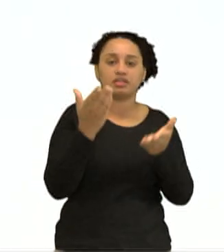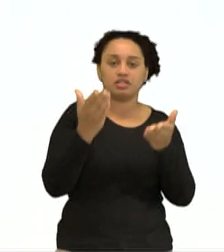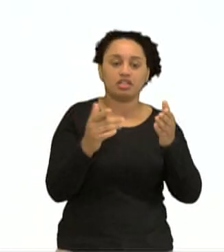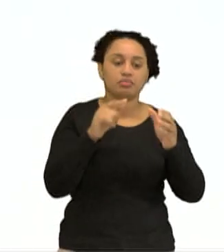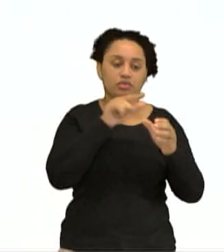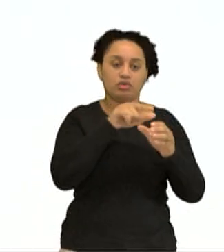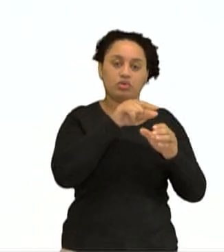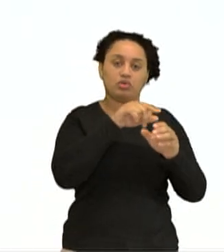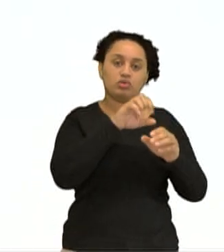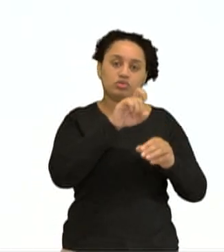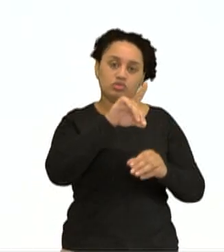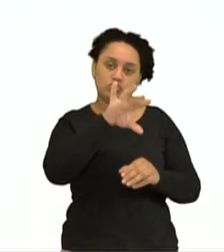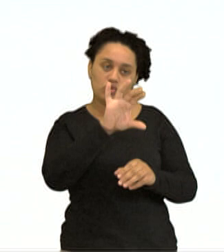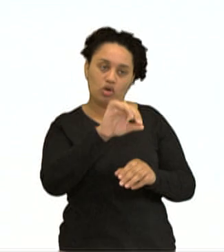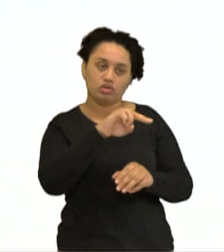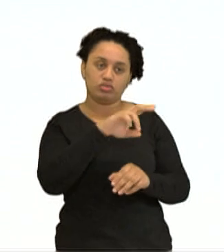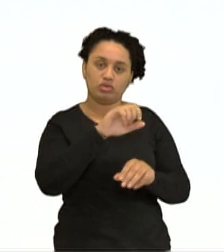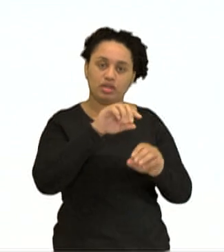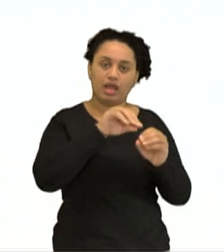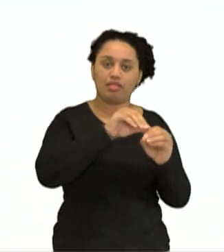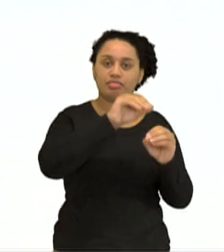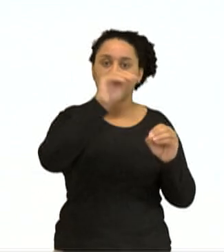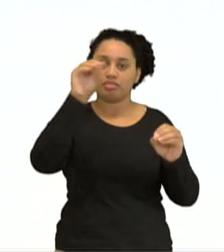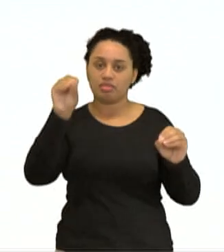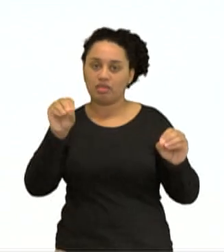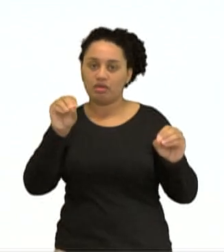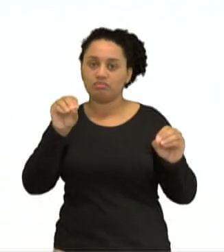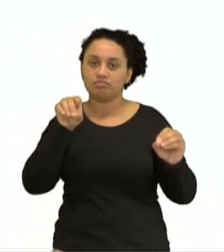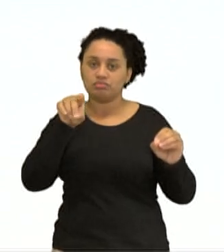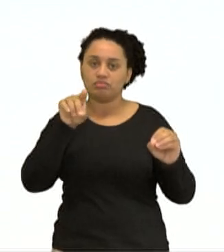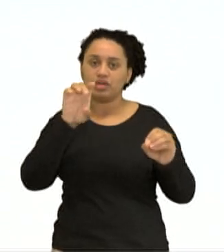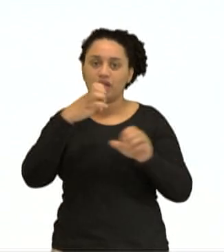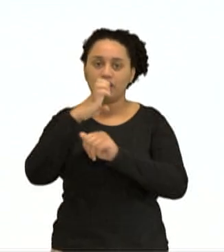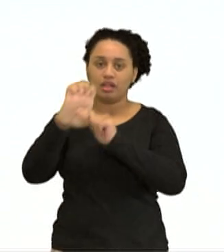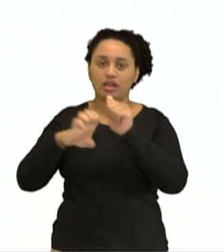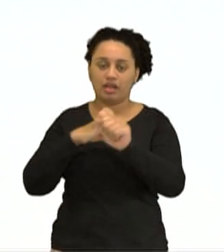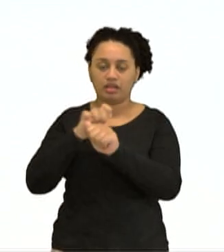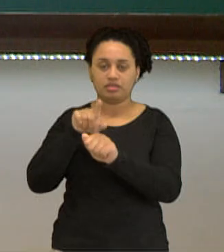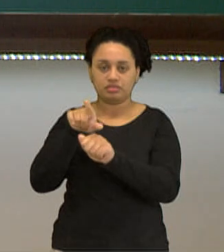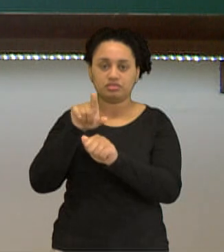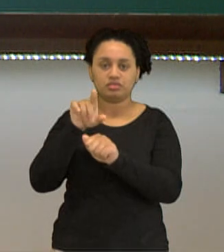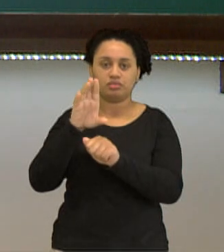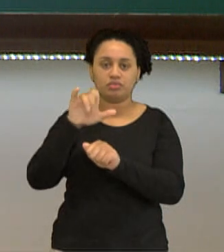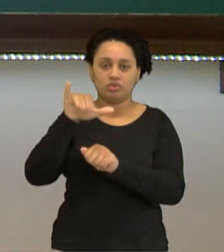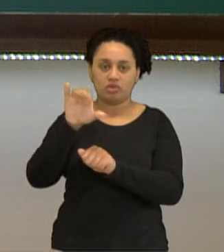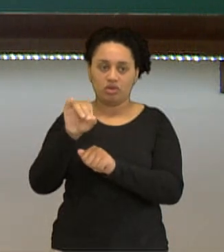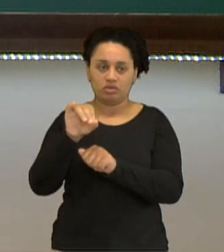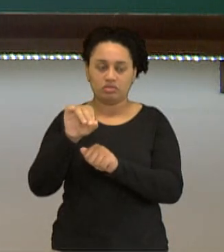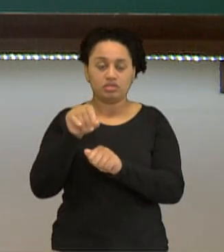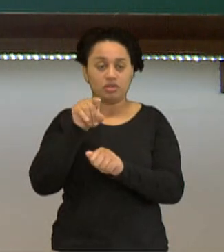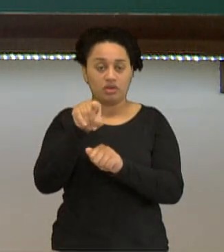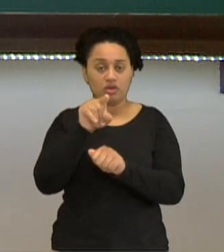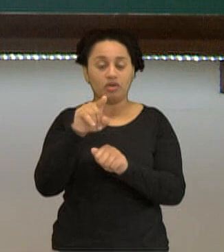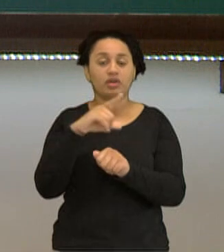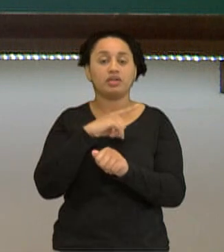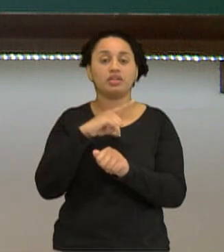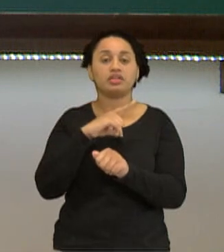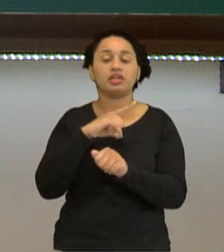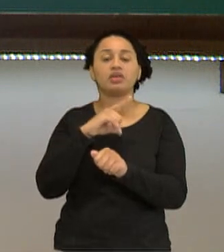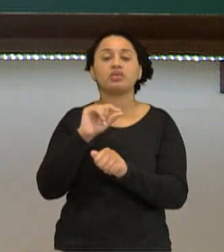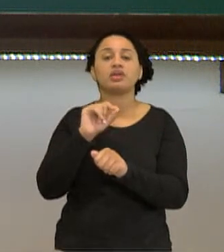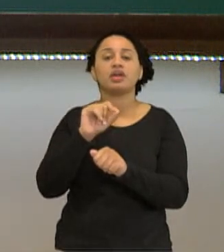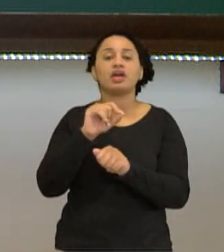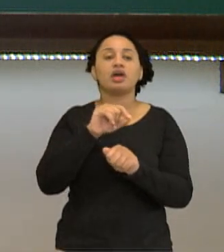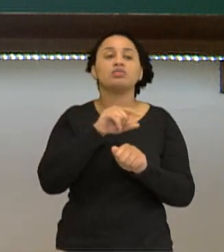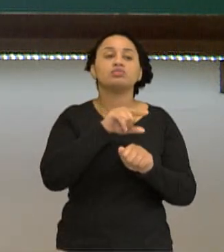outro. O sódio doou elétrons para o cloro, e aí eles mudaram um pouco a sua estrutura. O sódio passou a se chamar íon, porque